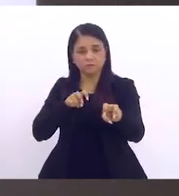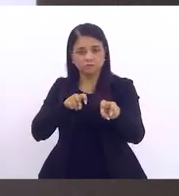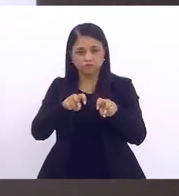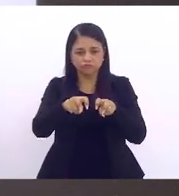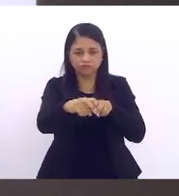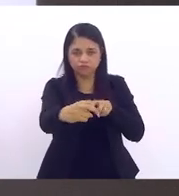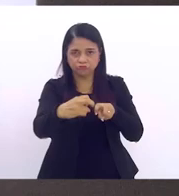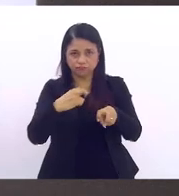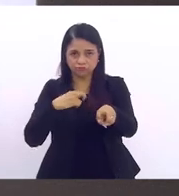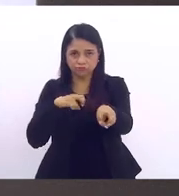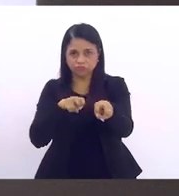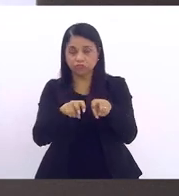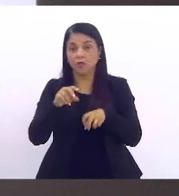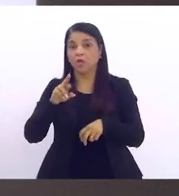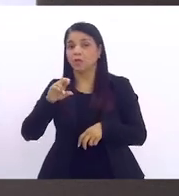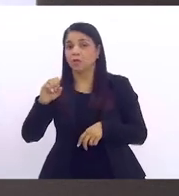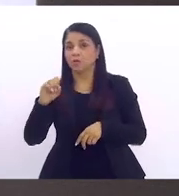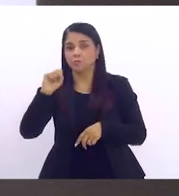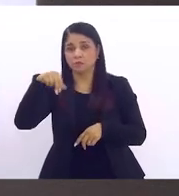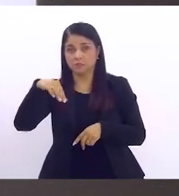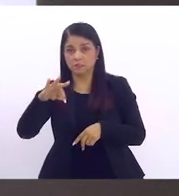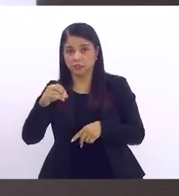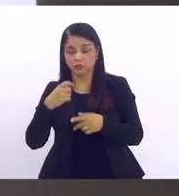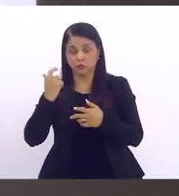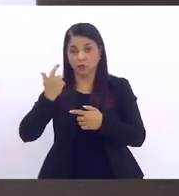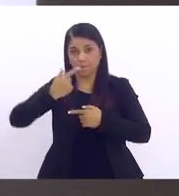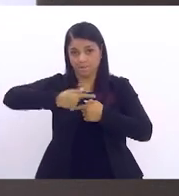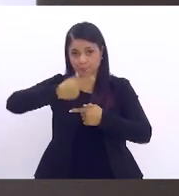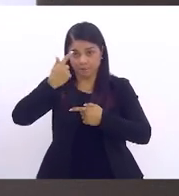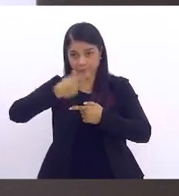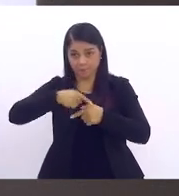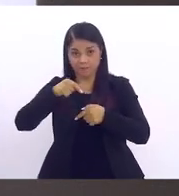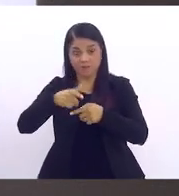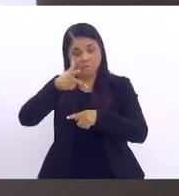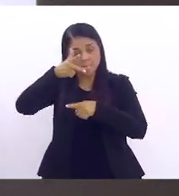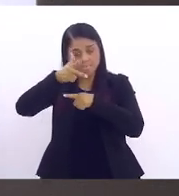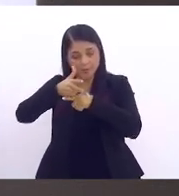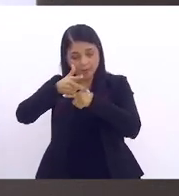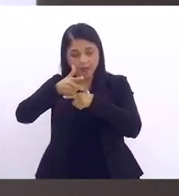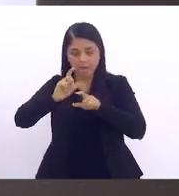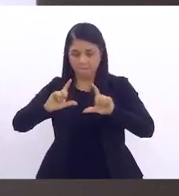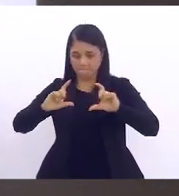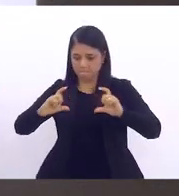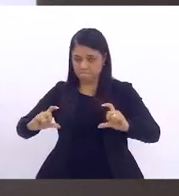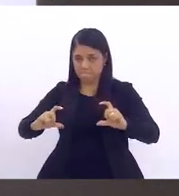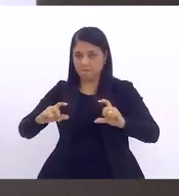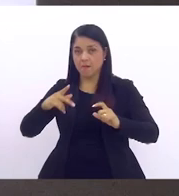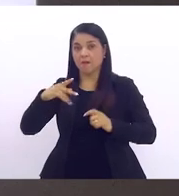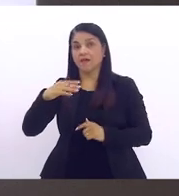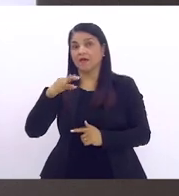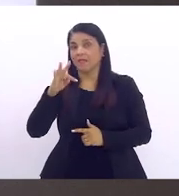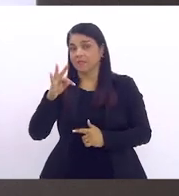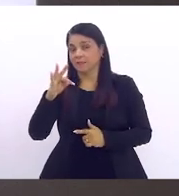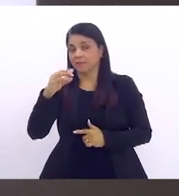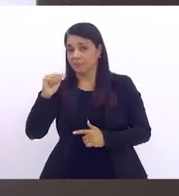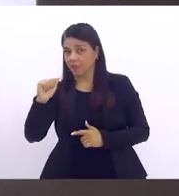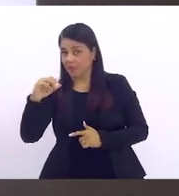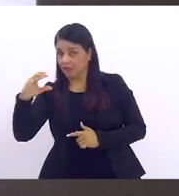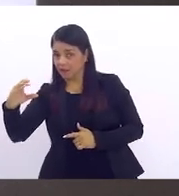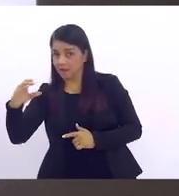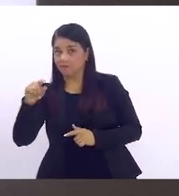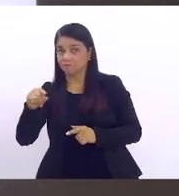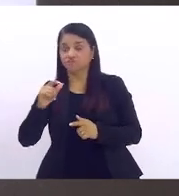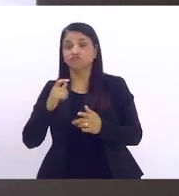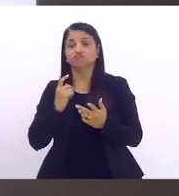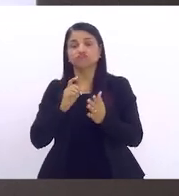Santos por um dos pontos de cobrança do free Flow será identificado através de sua placa ou tag o valor da tarifa de pedágio